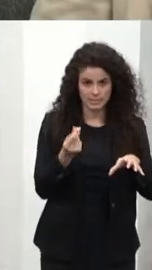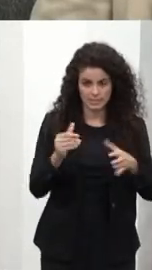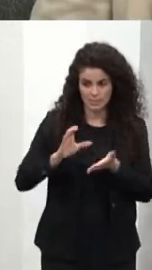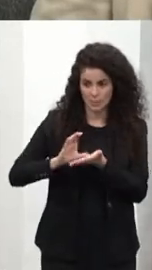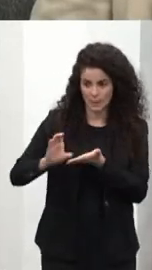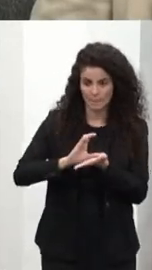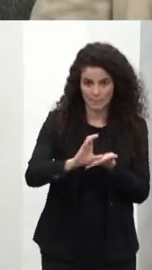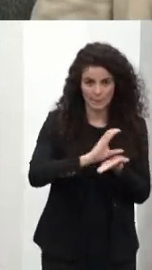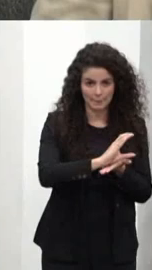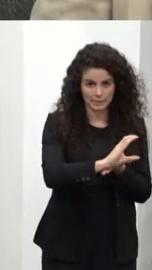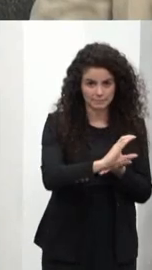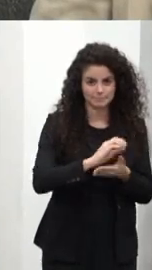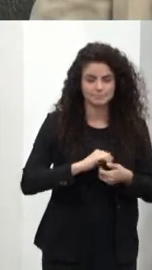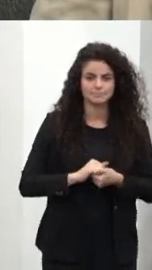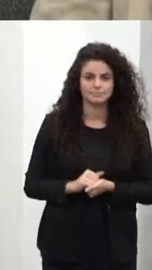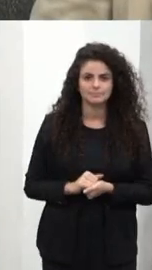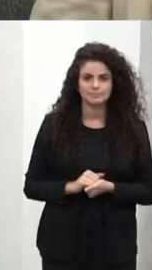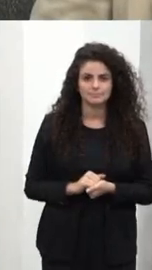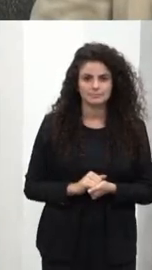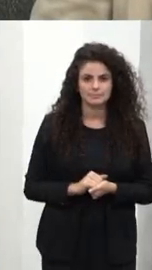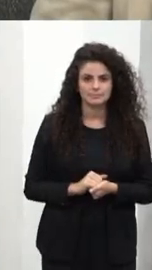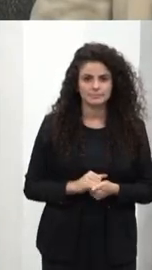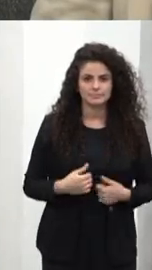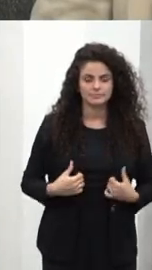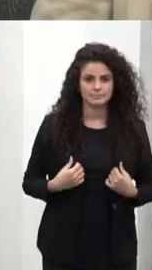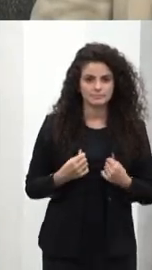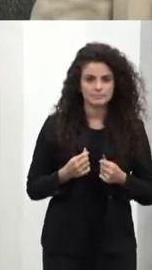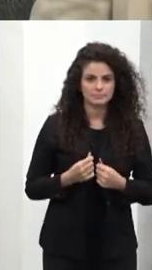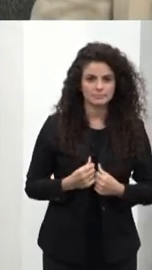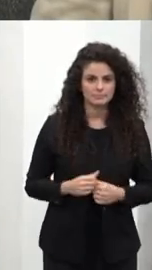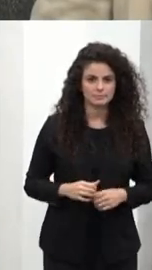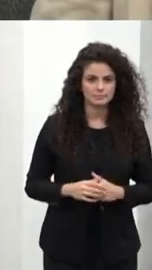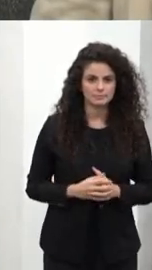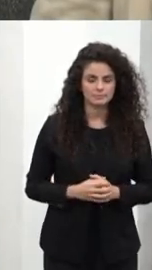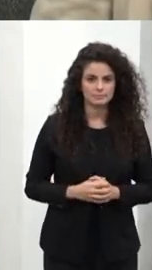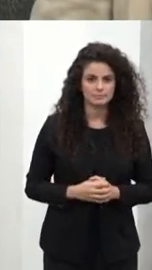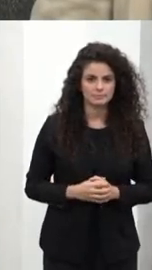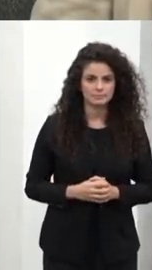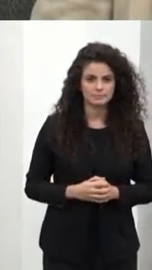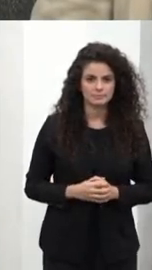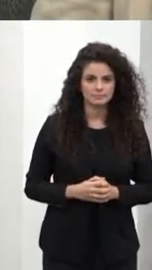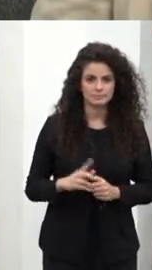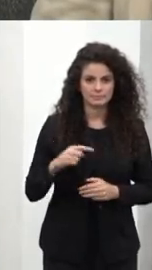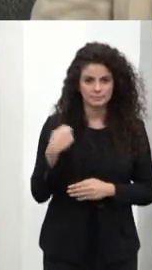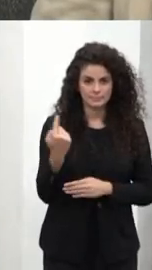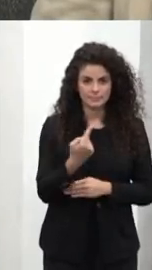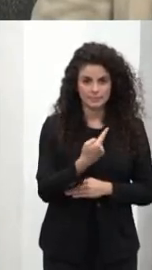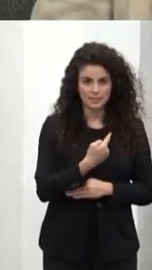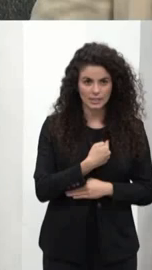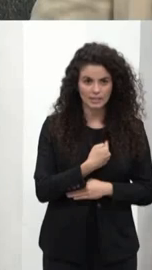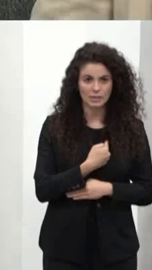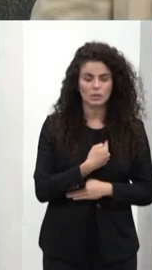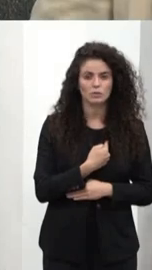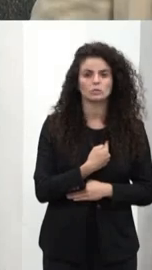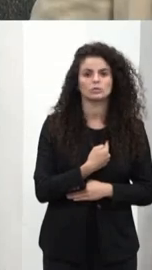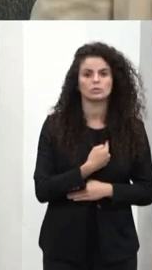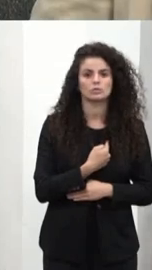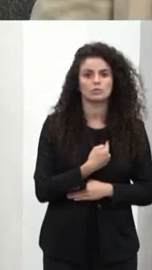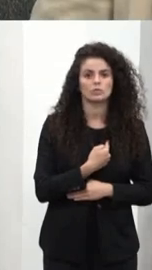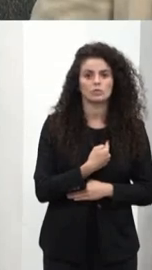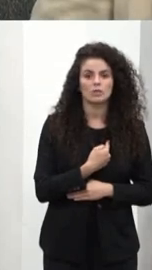então então é isso é reforçar que nós estamos muito à disposição